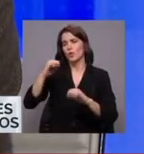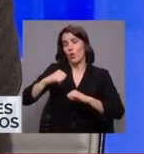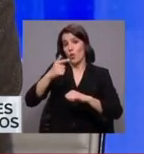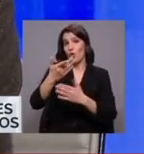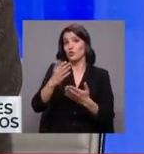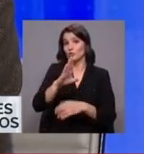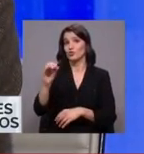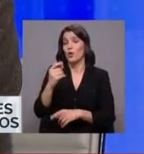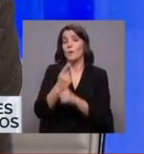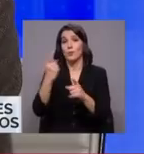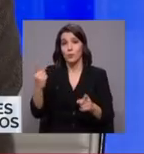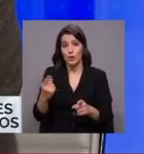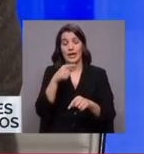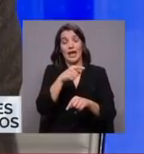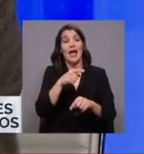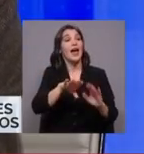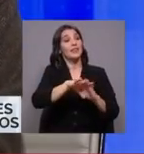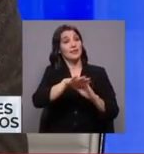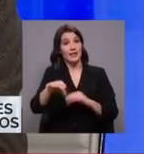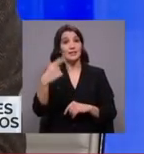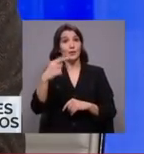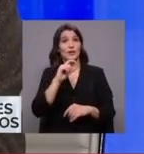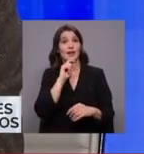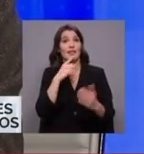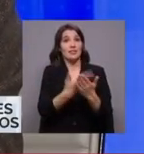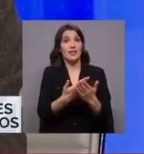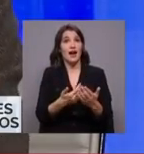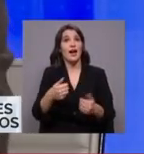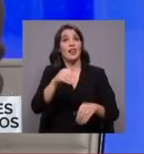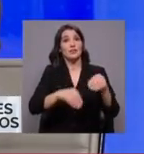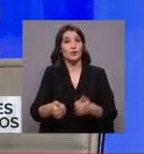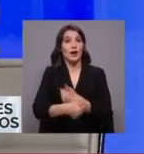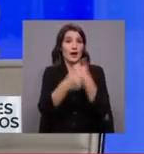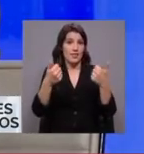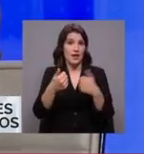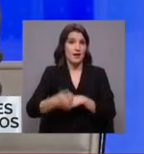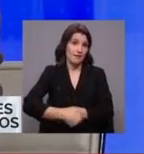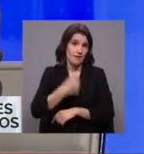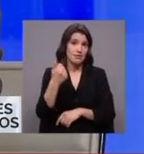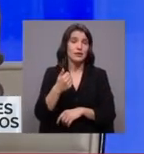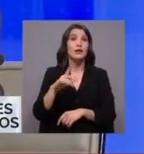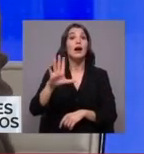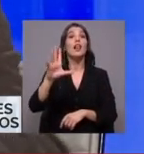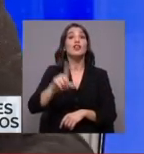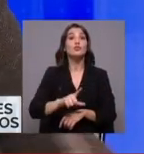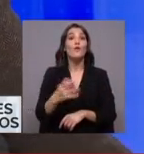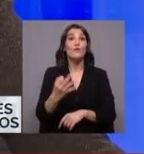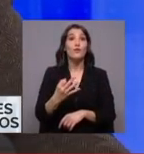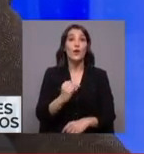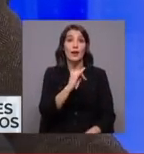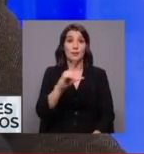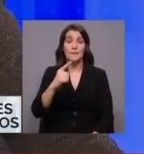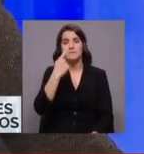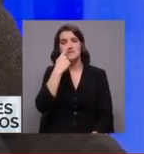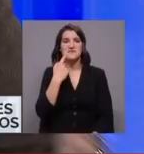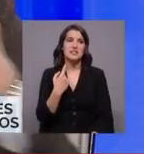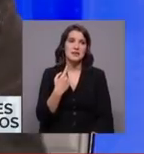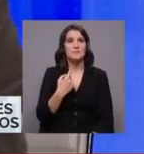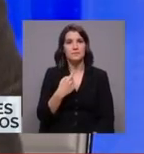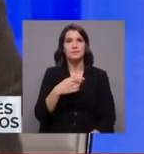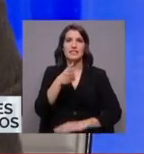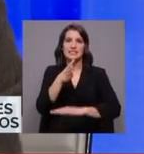ele deve ter questão do que apresenta e que permite ao centro entre elas são sem vencer o que aconteceu Lisboa estive lá para dividir o espaço